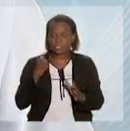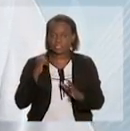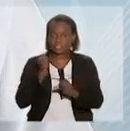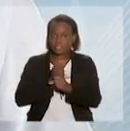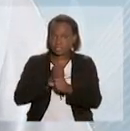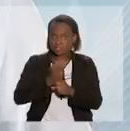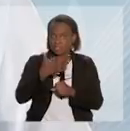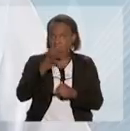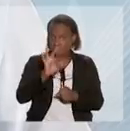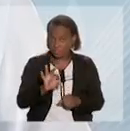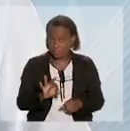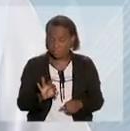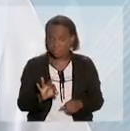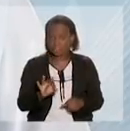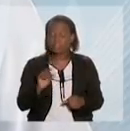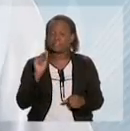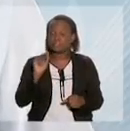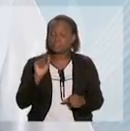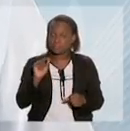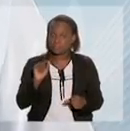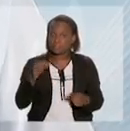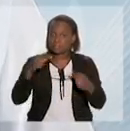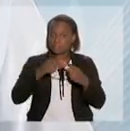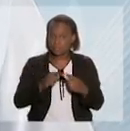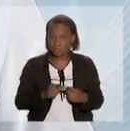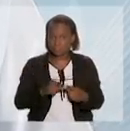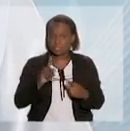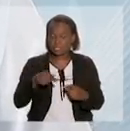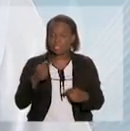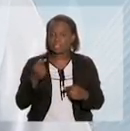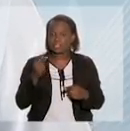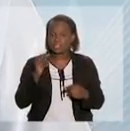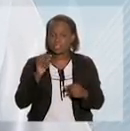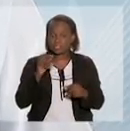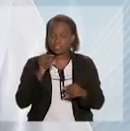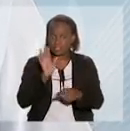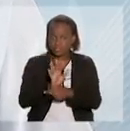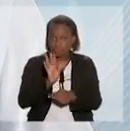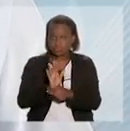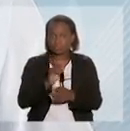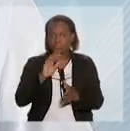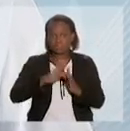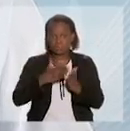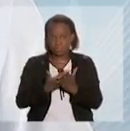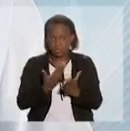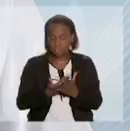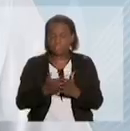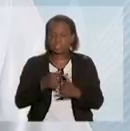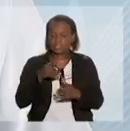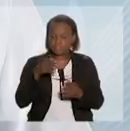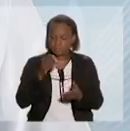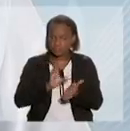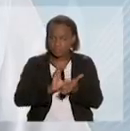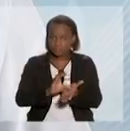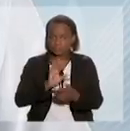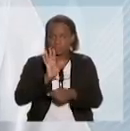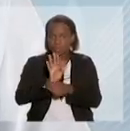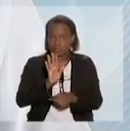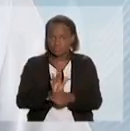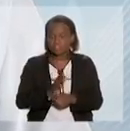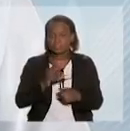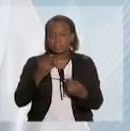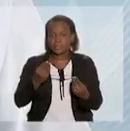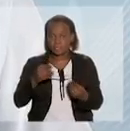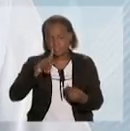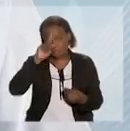sua 10ª edição, o que significa que é um investimento que a escola vem fazendo em termos